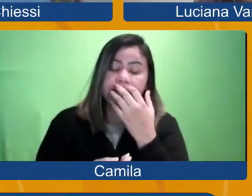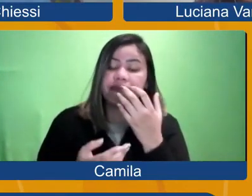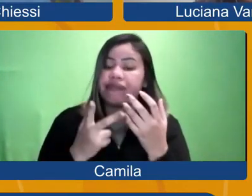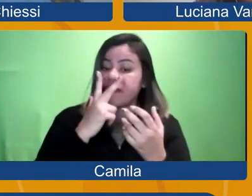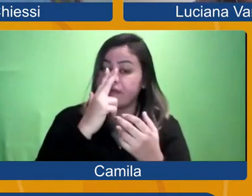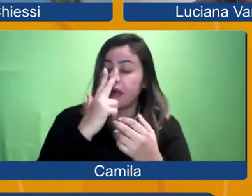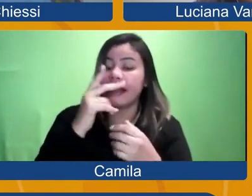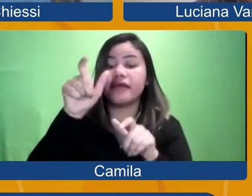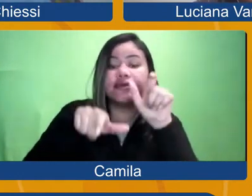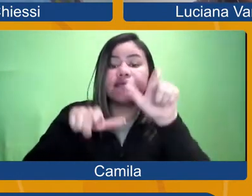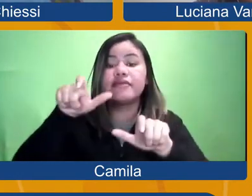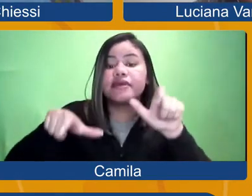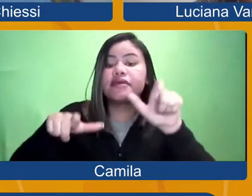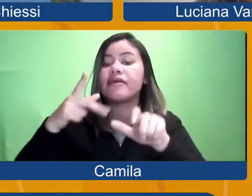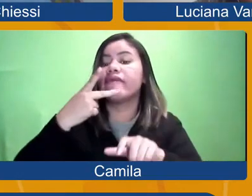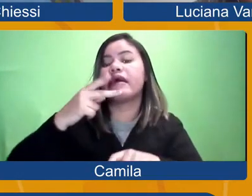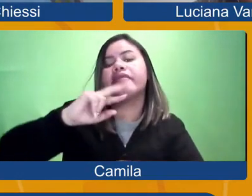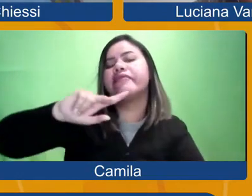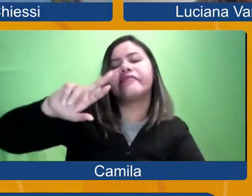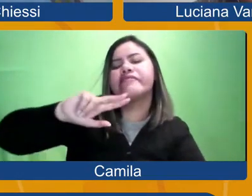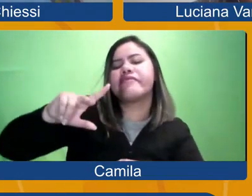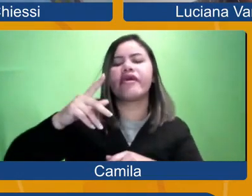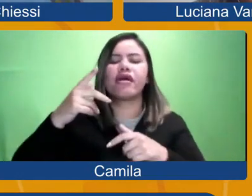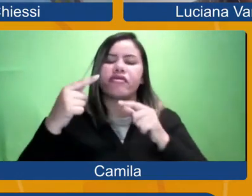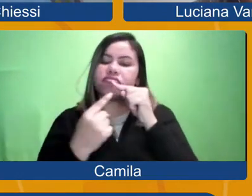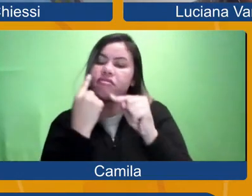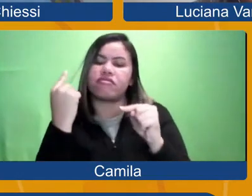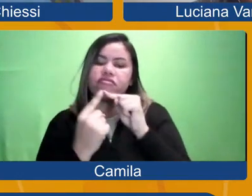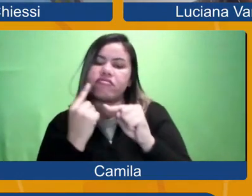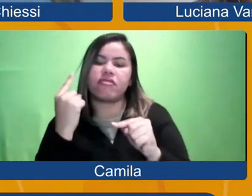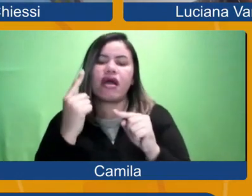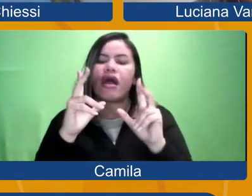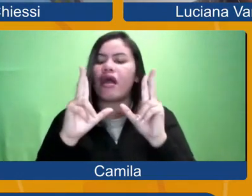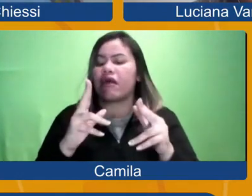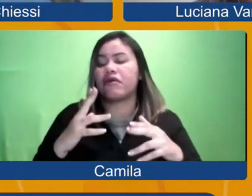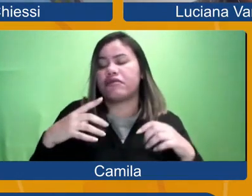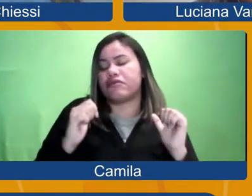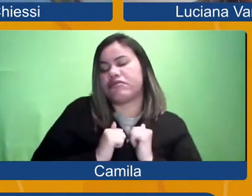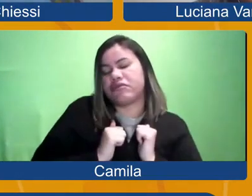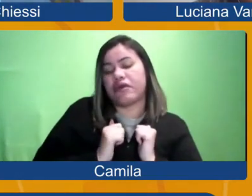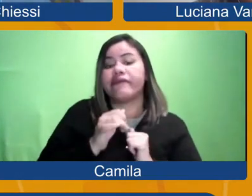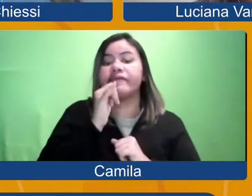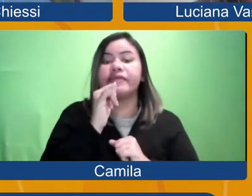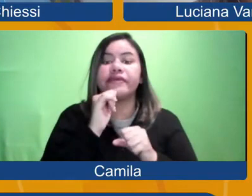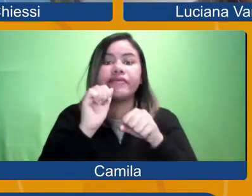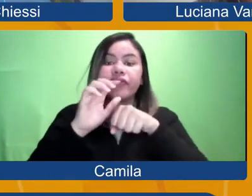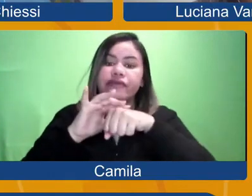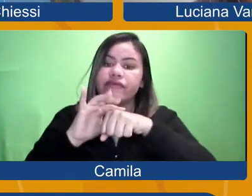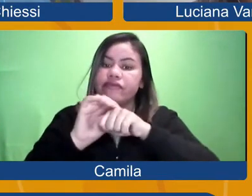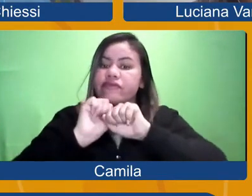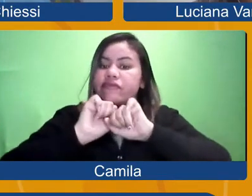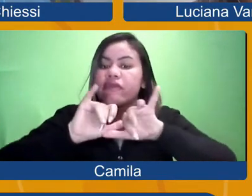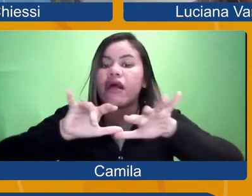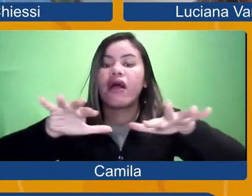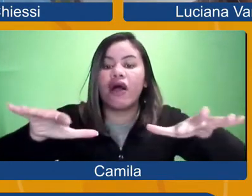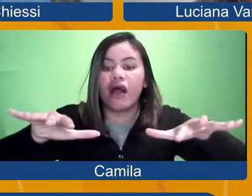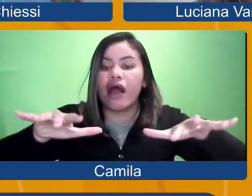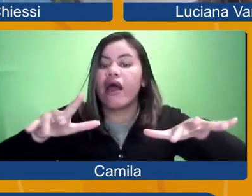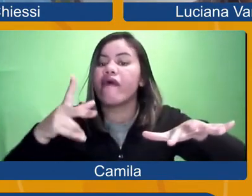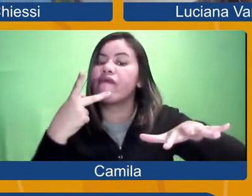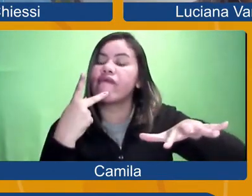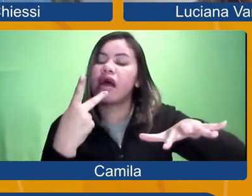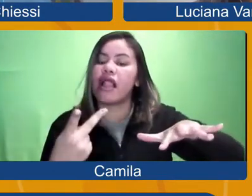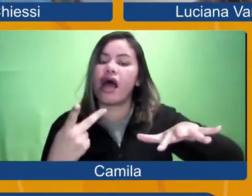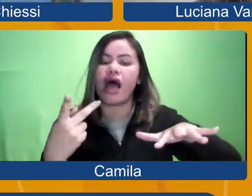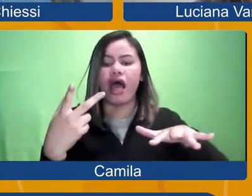essas pessoas dizerem que não existe, né? A mesma coisa, sei lá, pandemia, né? Se você fala que não existe, para que você vai tomar medidas